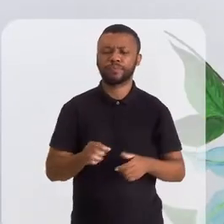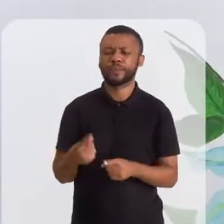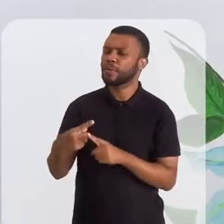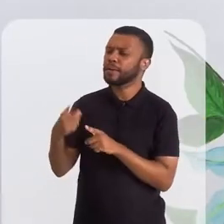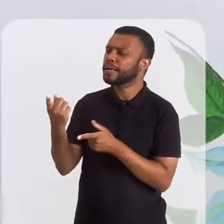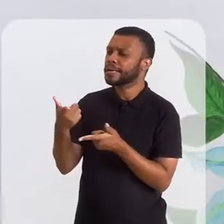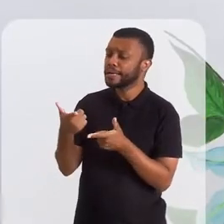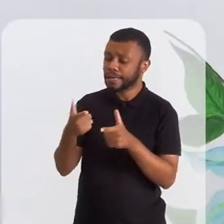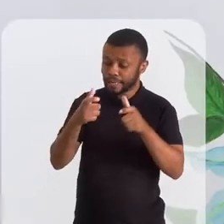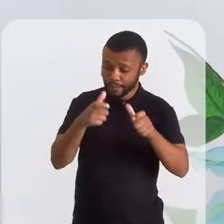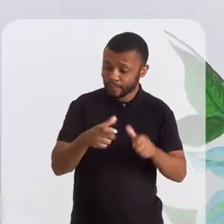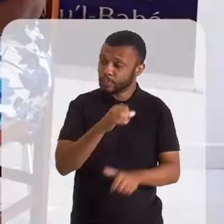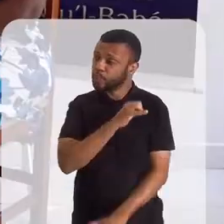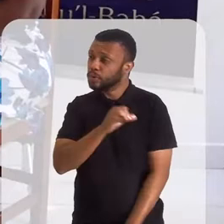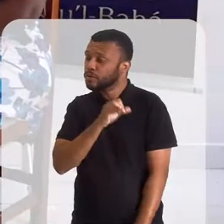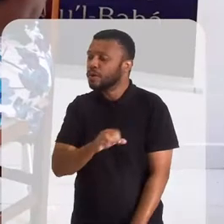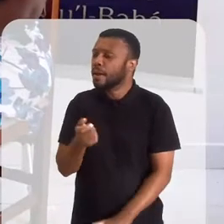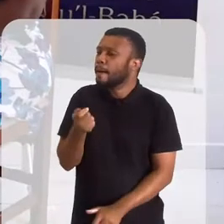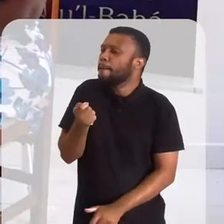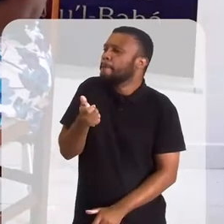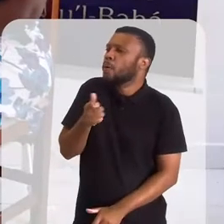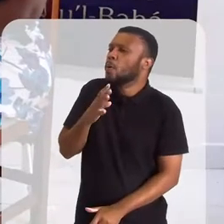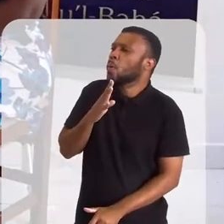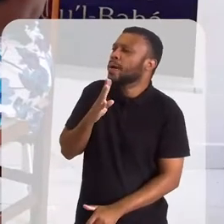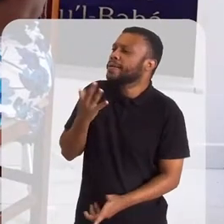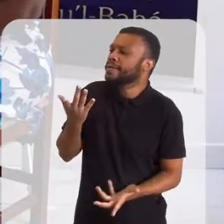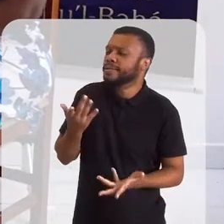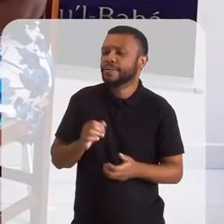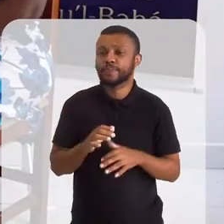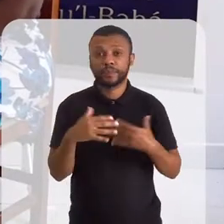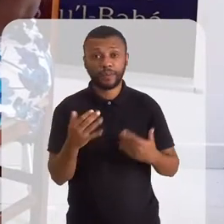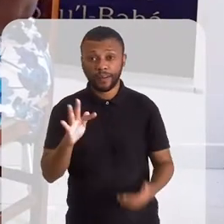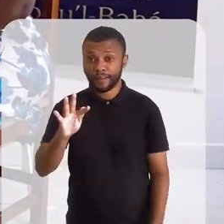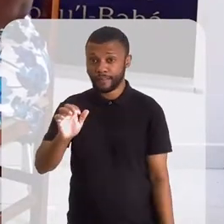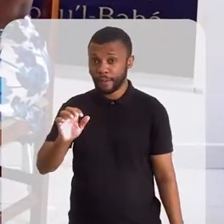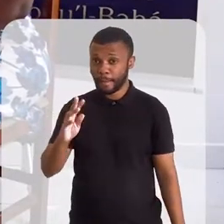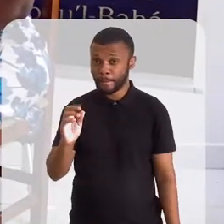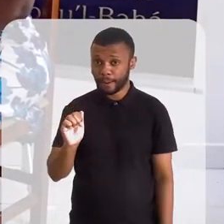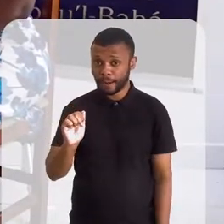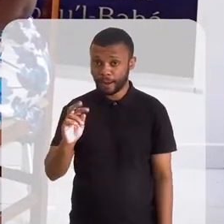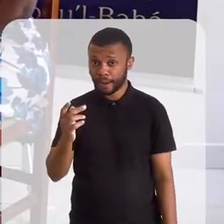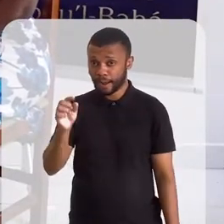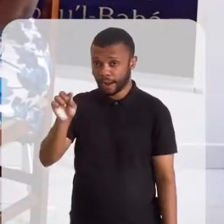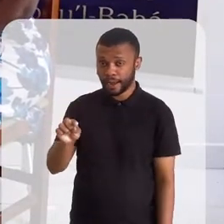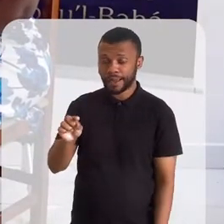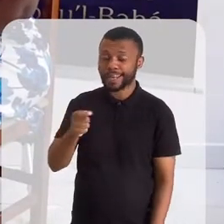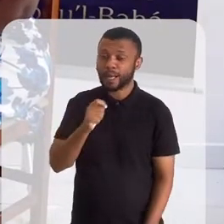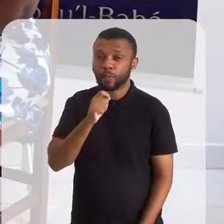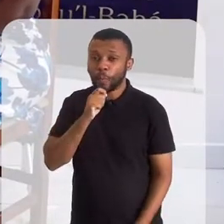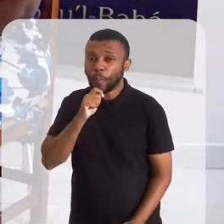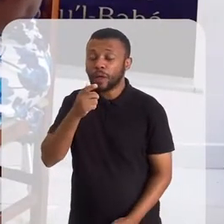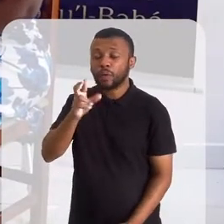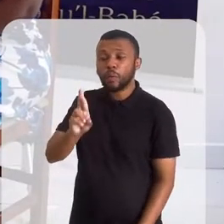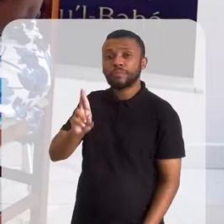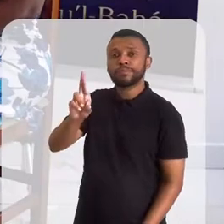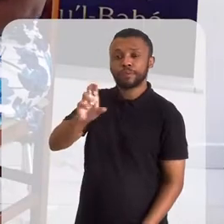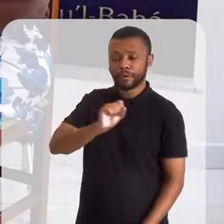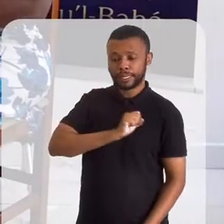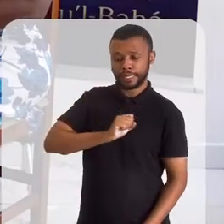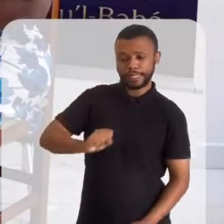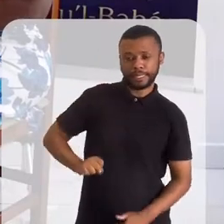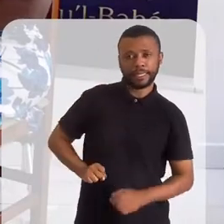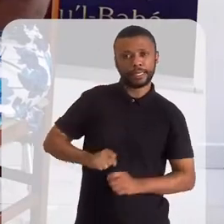tão pouco conhecido aqui no Rio de Janeiro, por exemplo? Pronto. A fé Bahá'í, ela não tem clero, né? Ela não